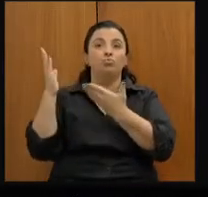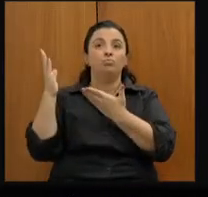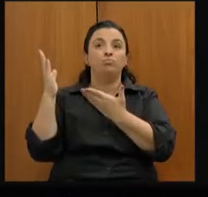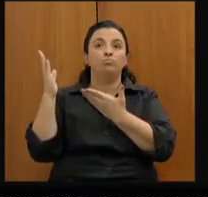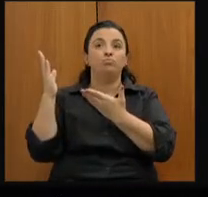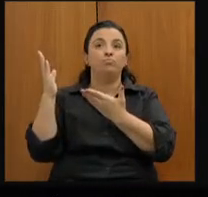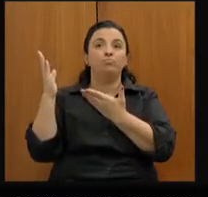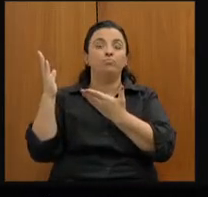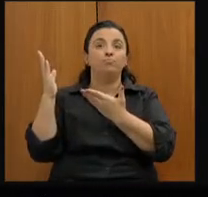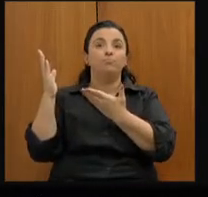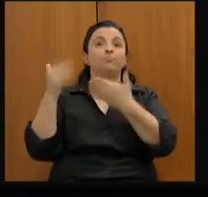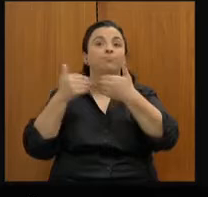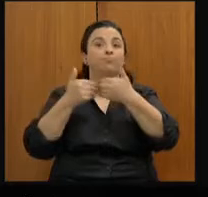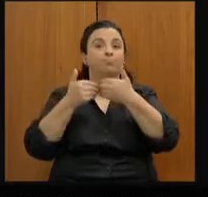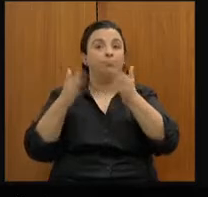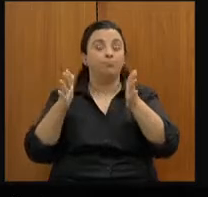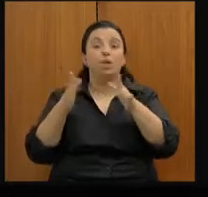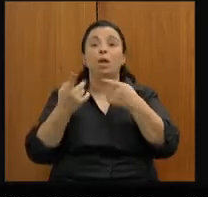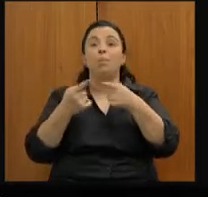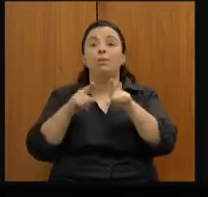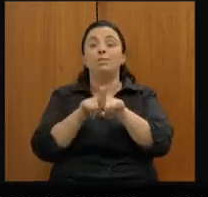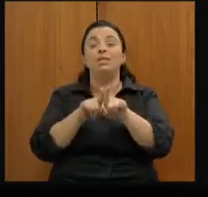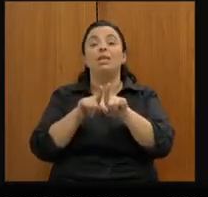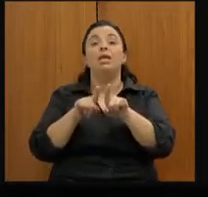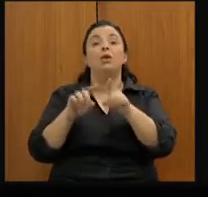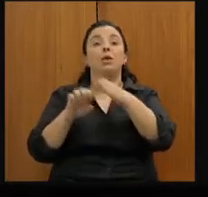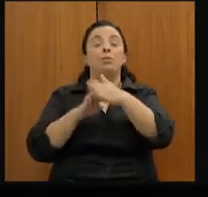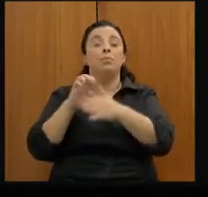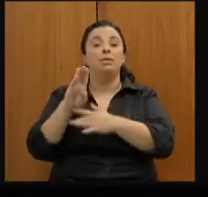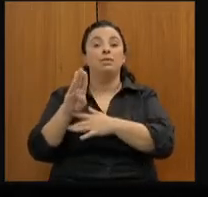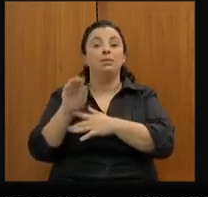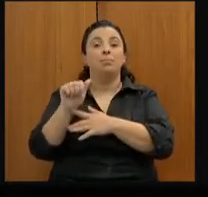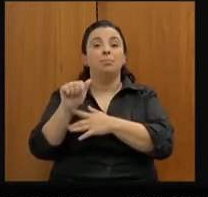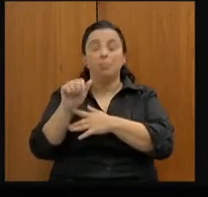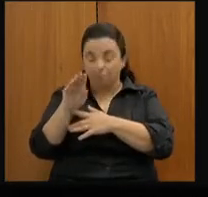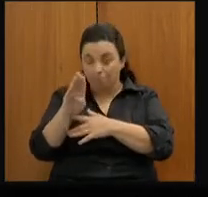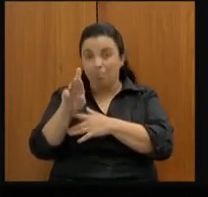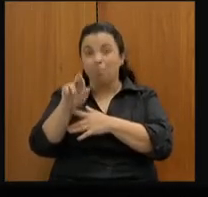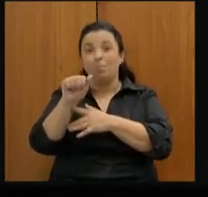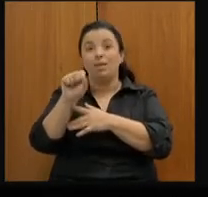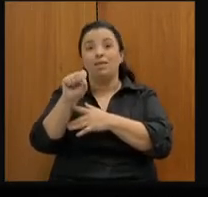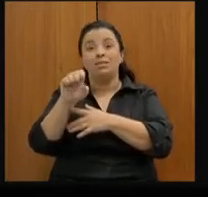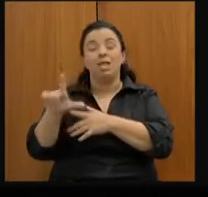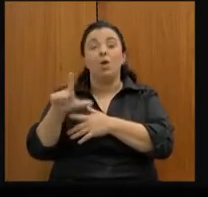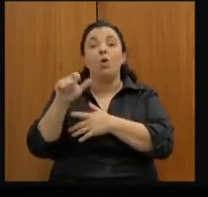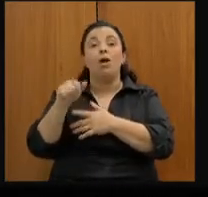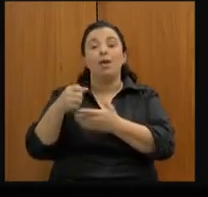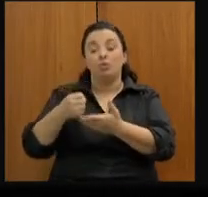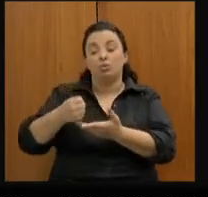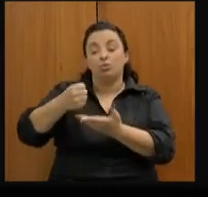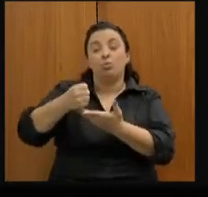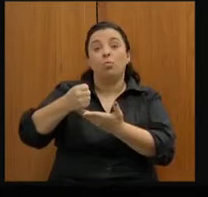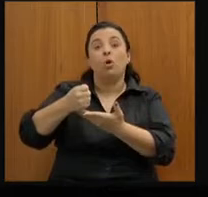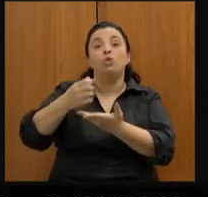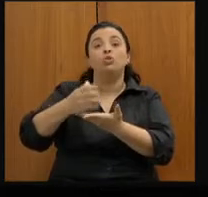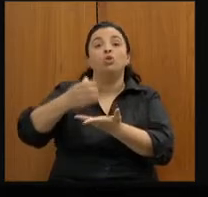lançamento de uma parceria com a abrasel e porta copos para bares